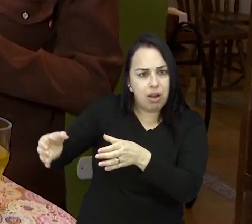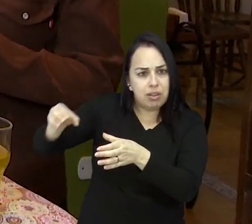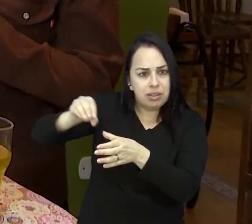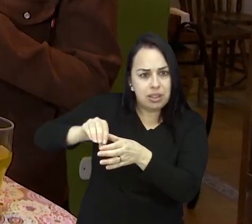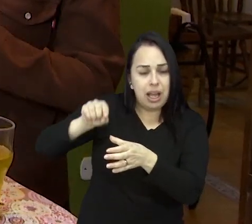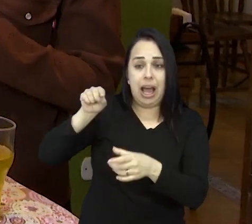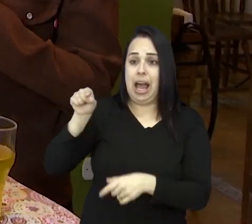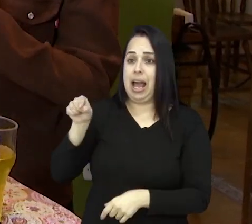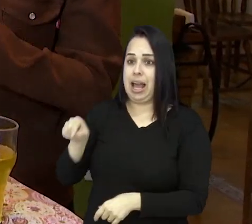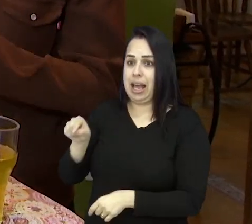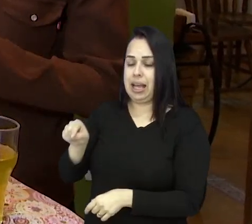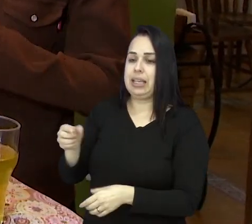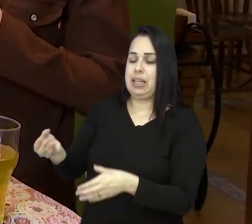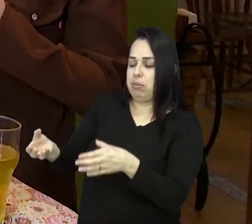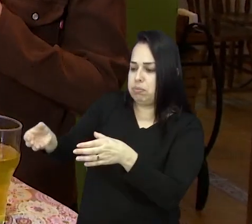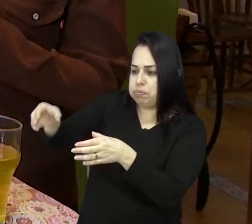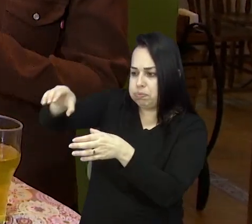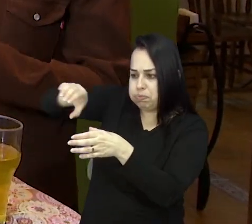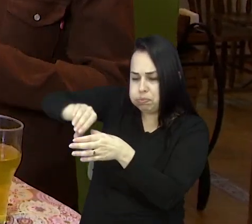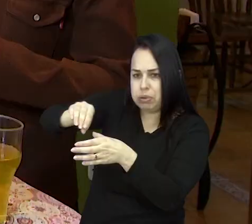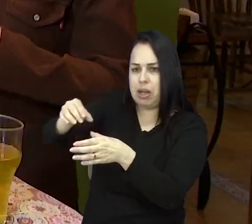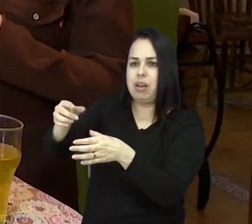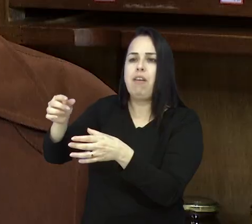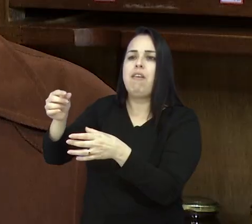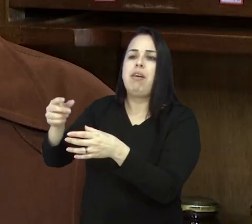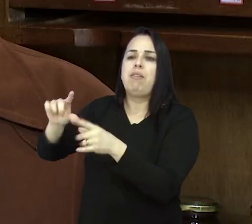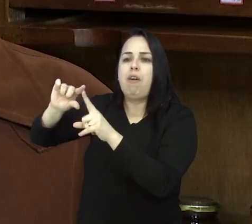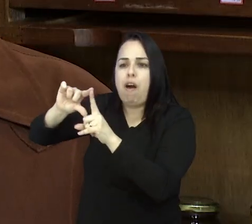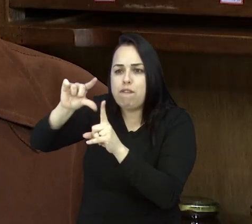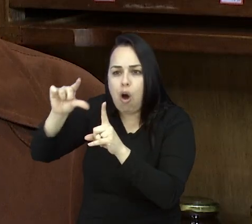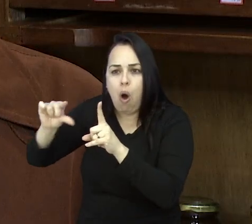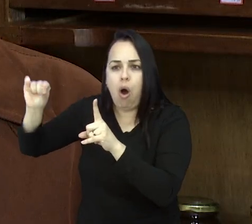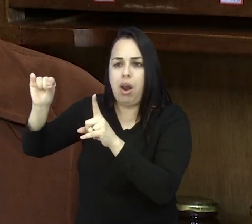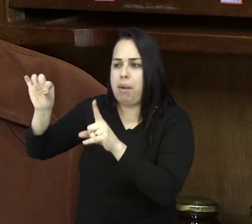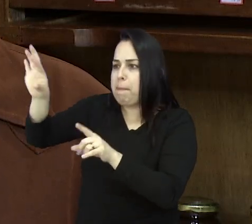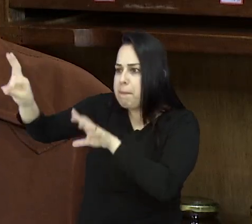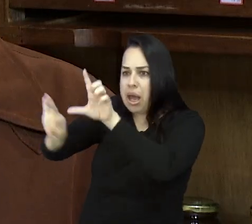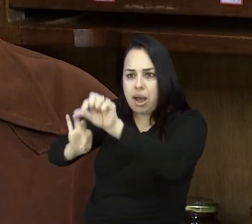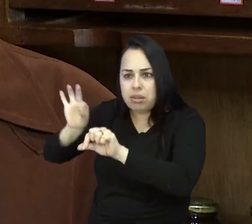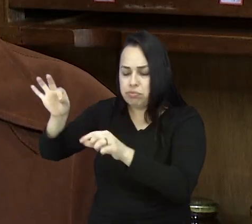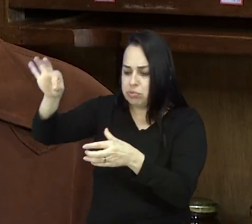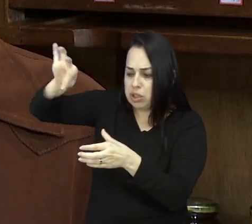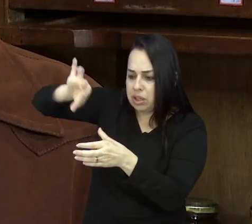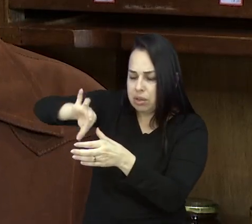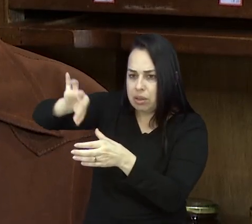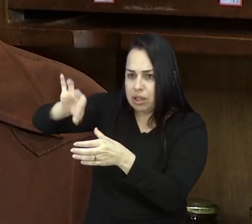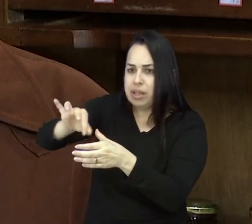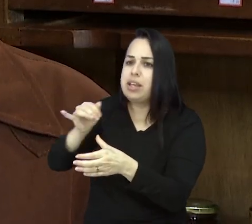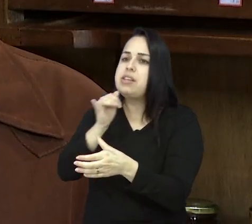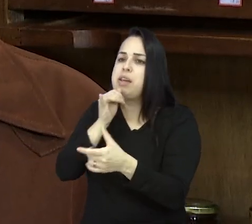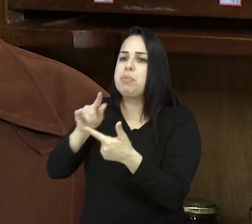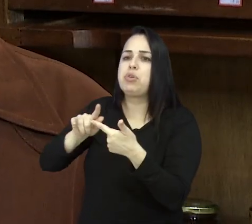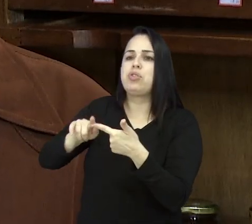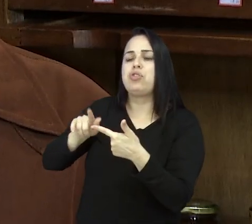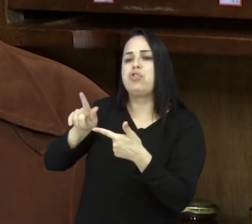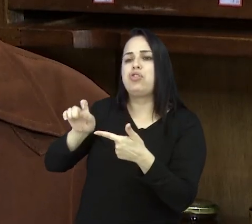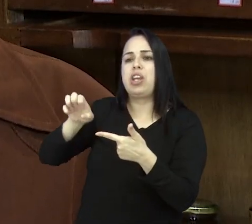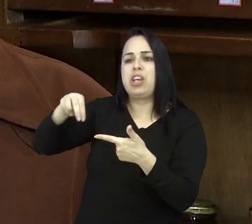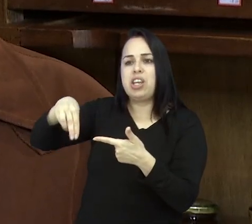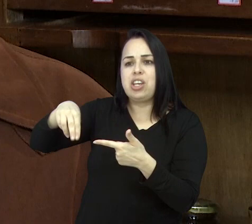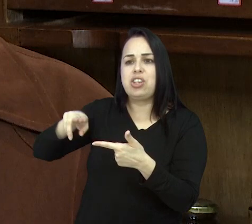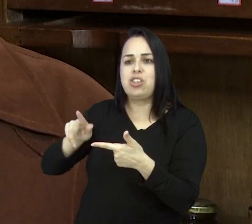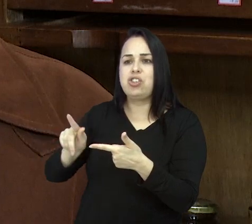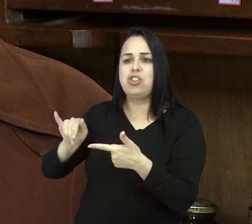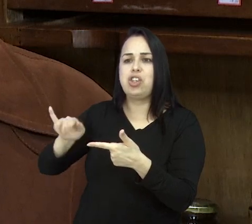folhas frescas como alecrim, manjericão, as raízes como gengibre, por exemplo. E